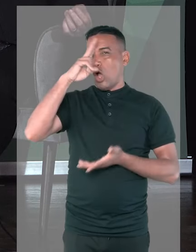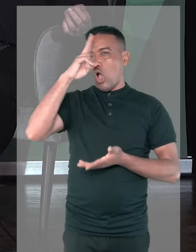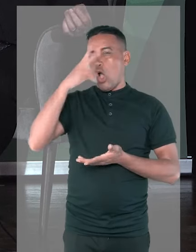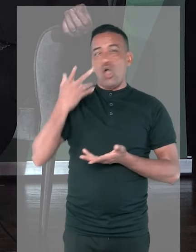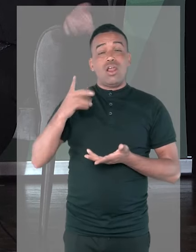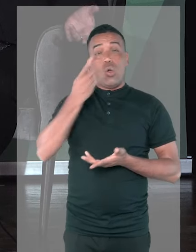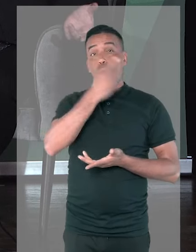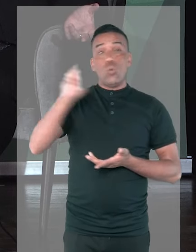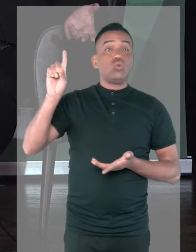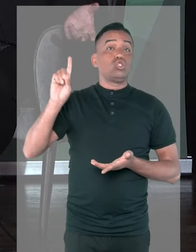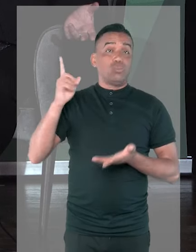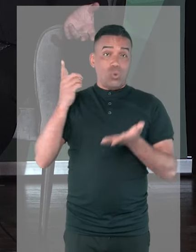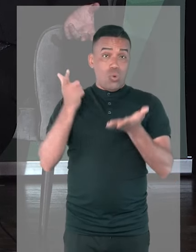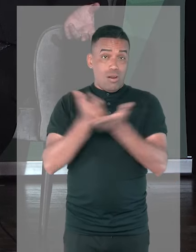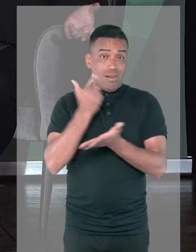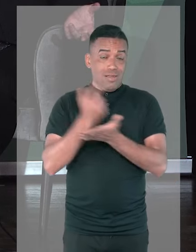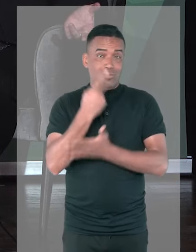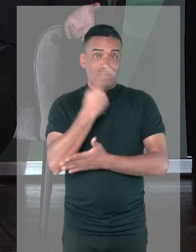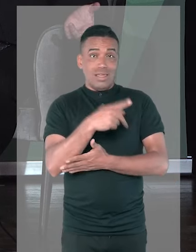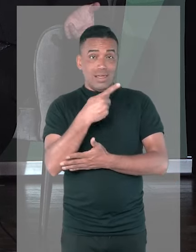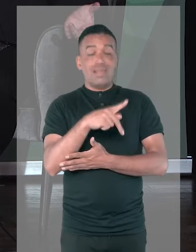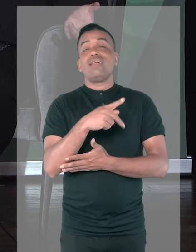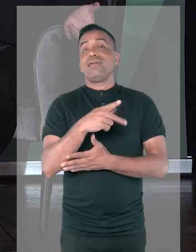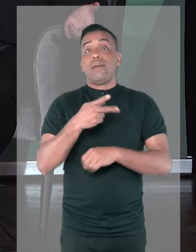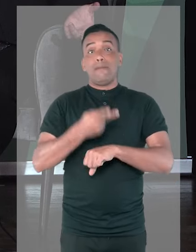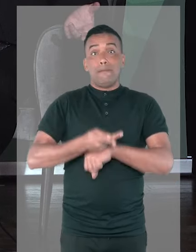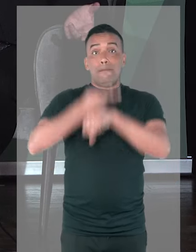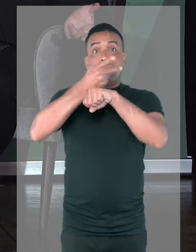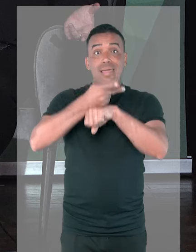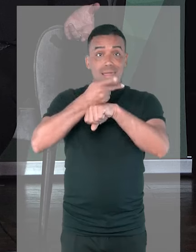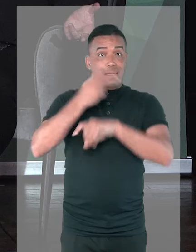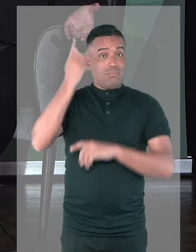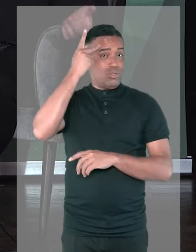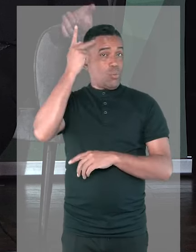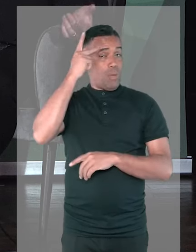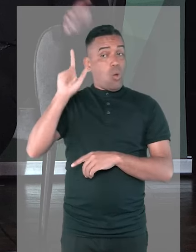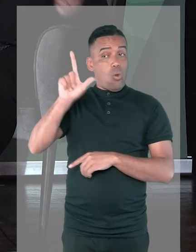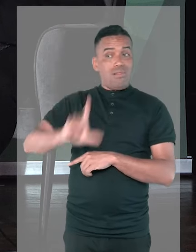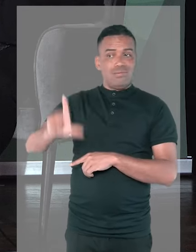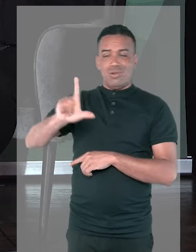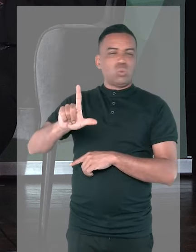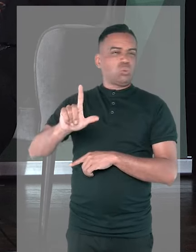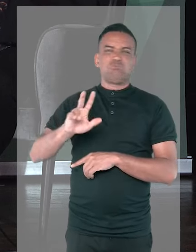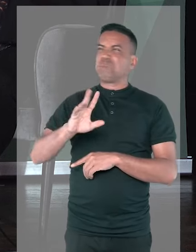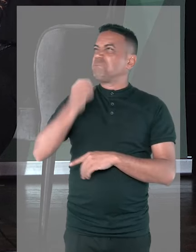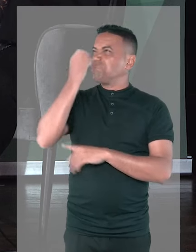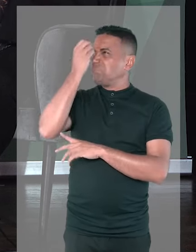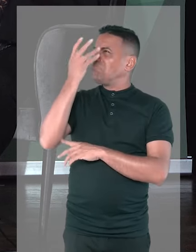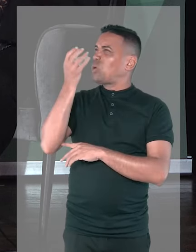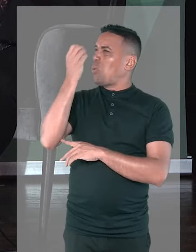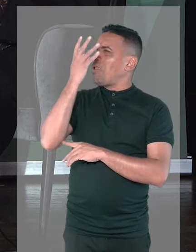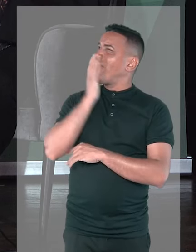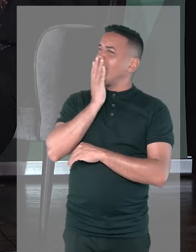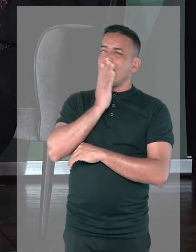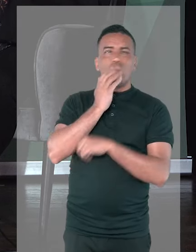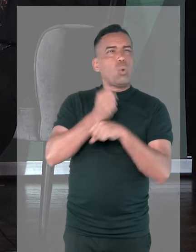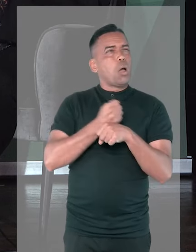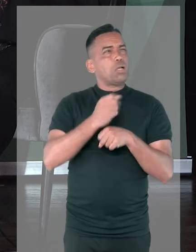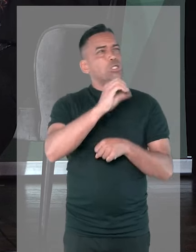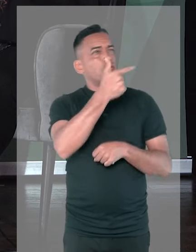último livro do Rubens ganhou o Prêmio São Paulo de Literatura. Eu nem me lembro de quando foi,